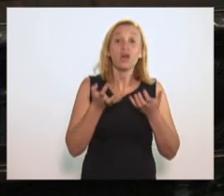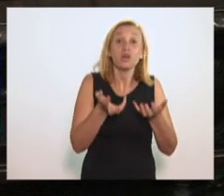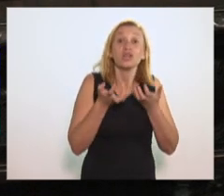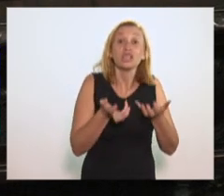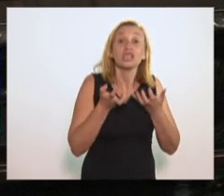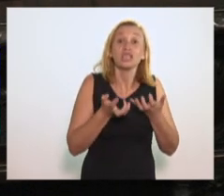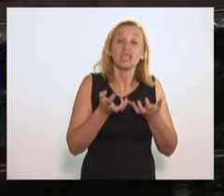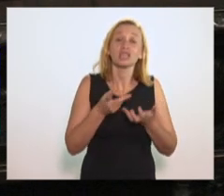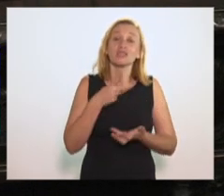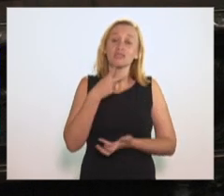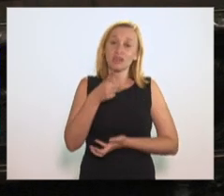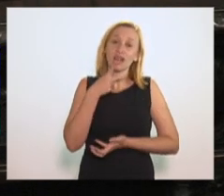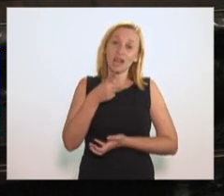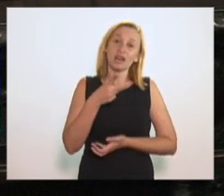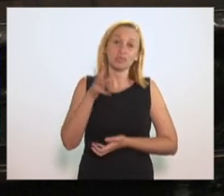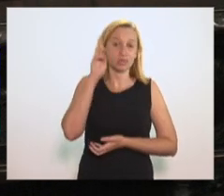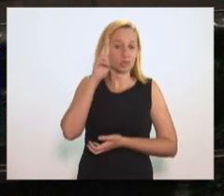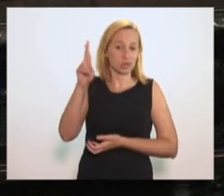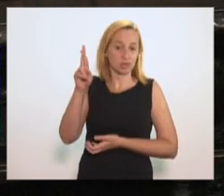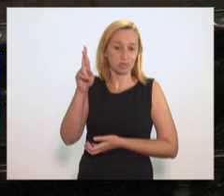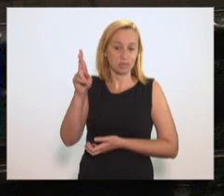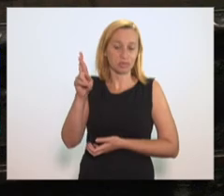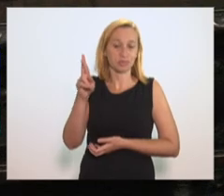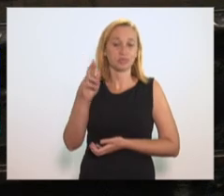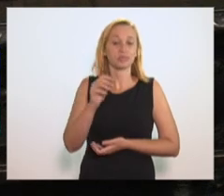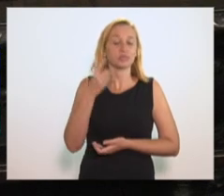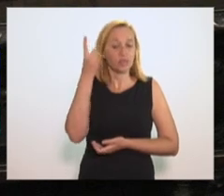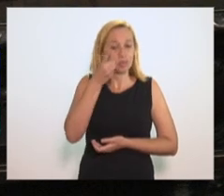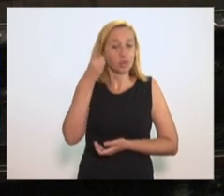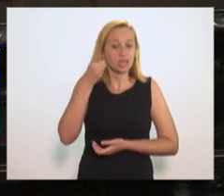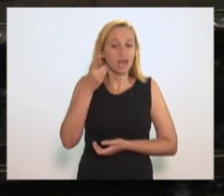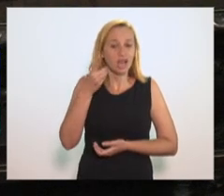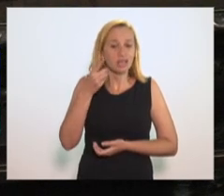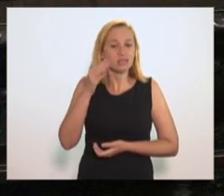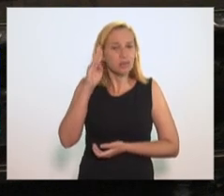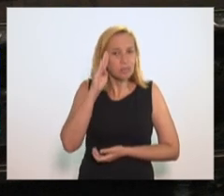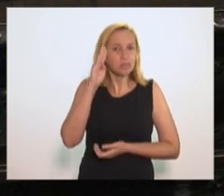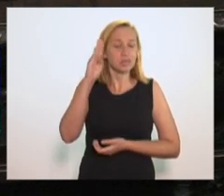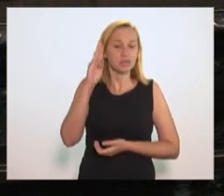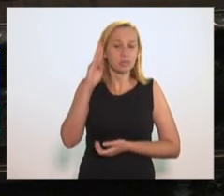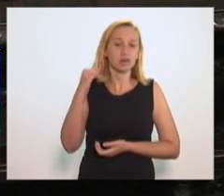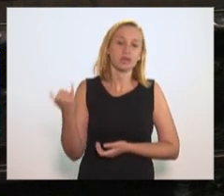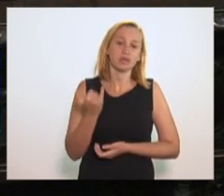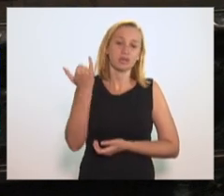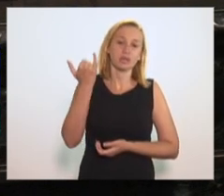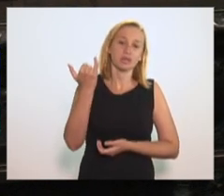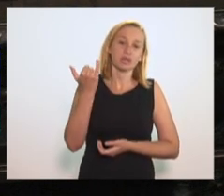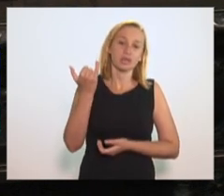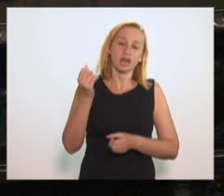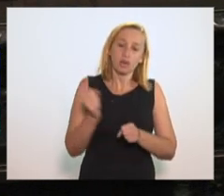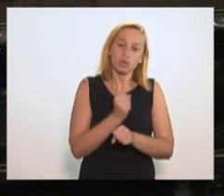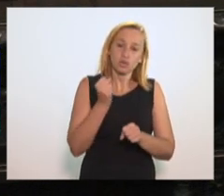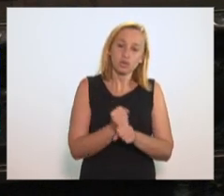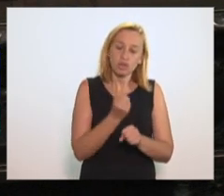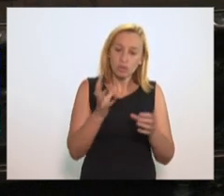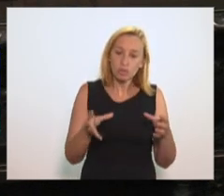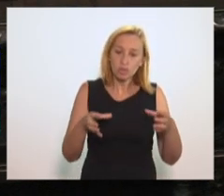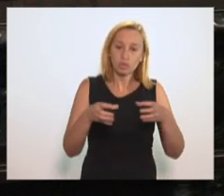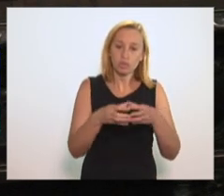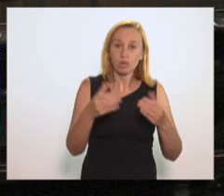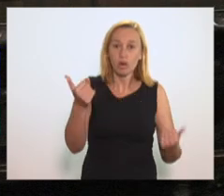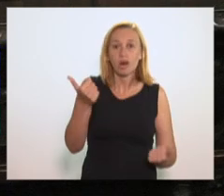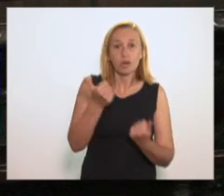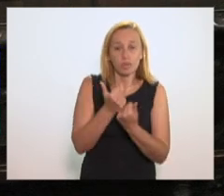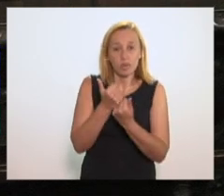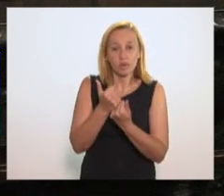destacar a vossa excelência esse ponto tão importante que é a construção de forma colaborativa que contou com o apoio